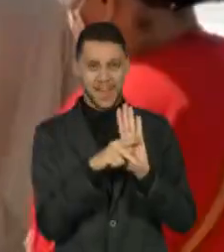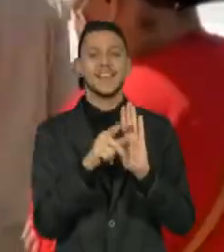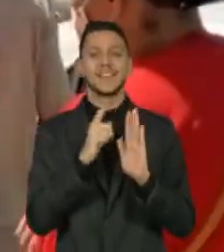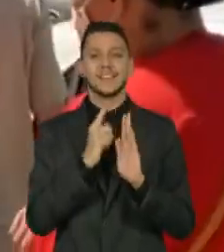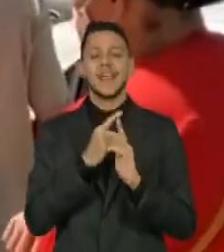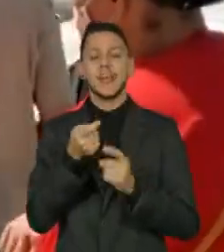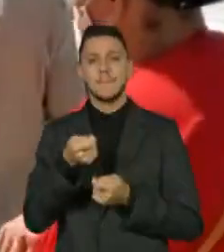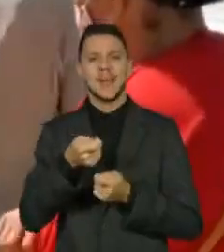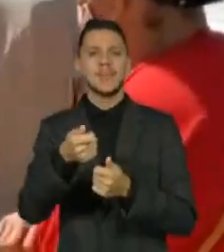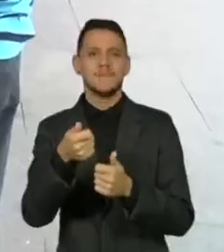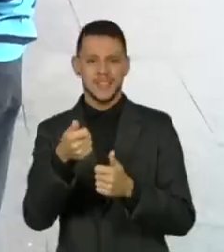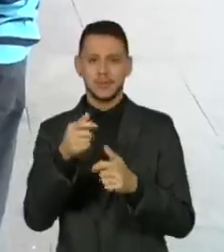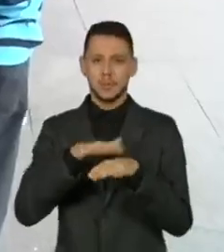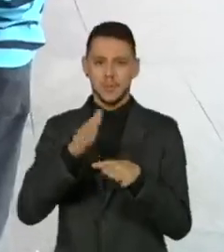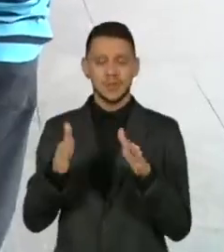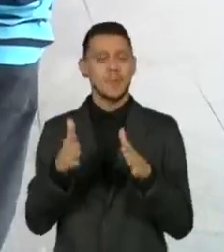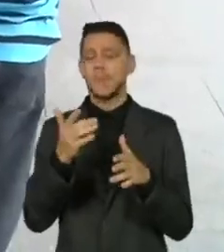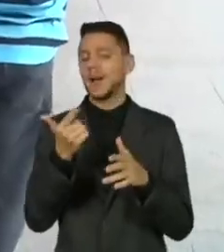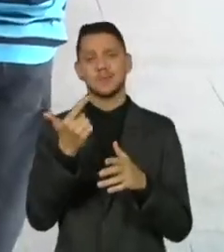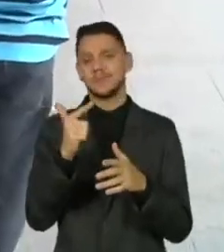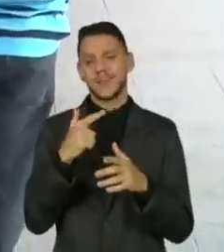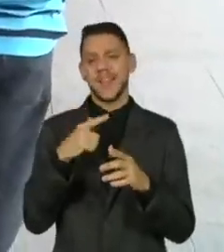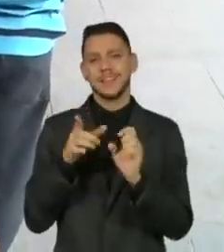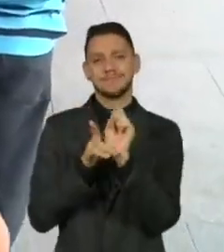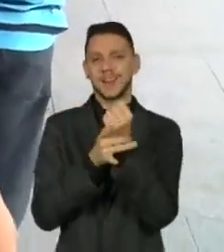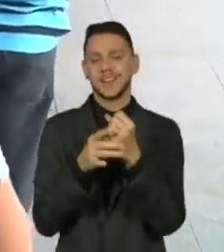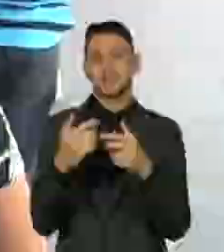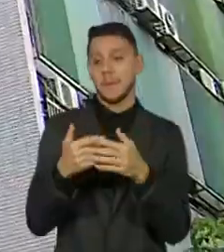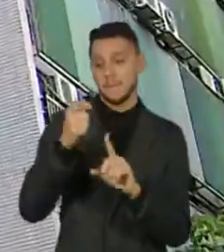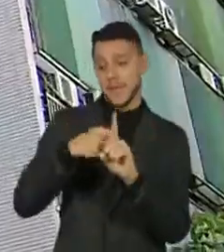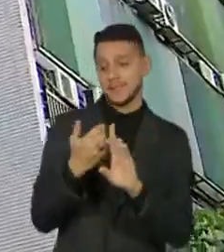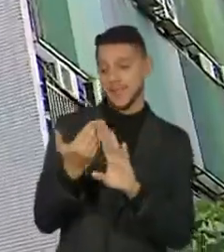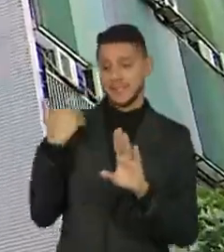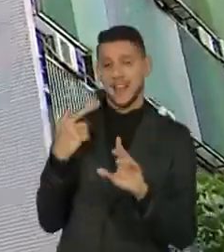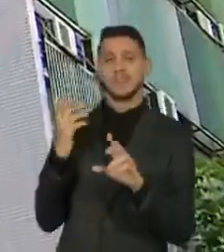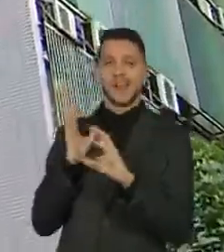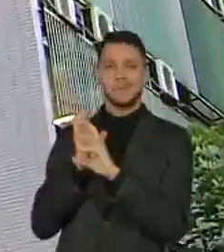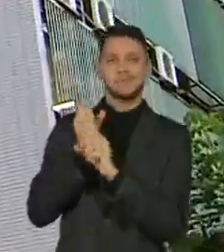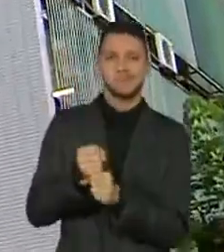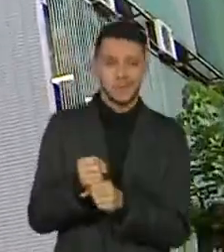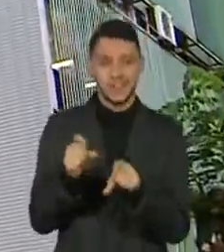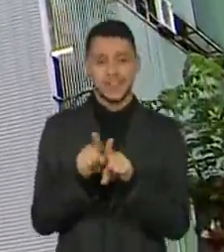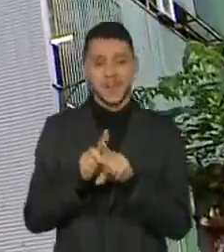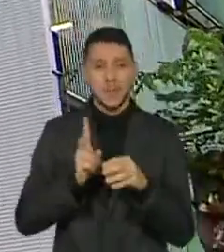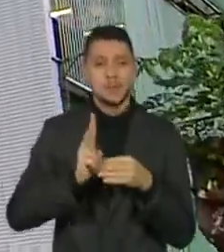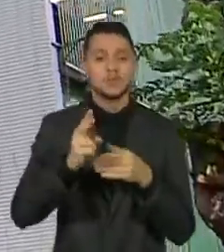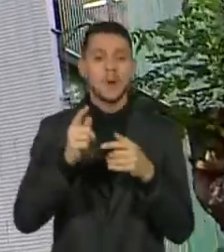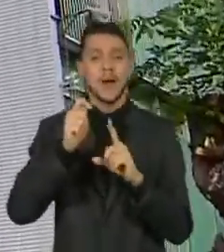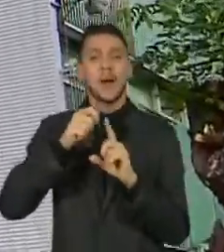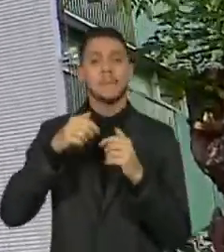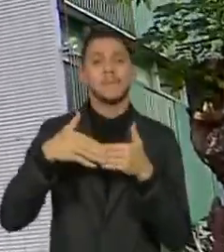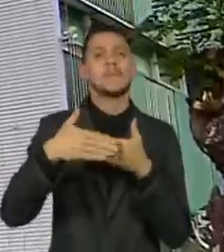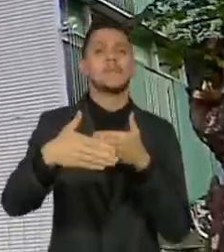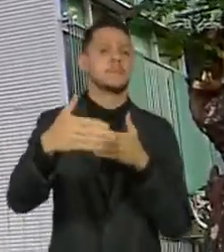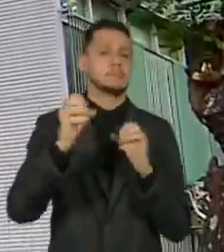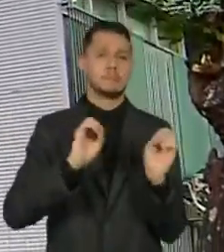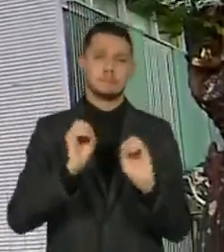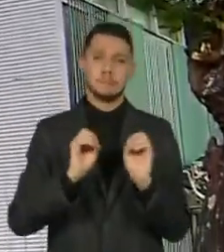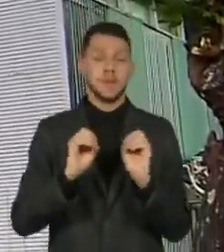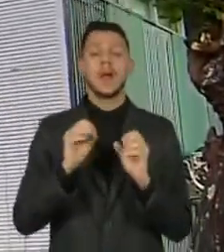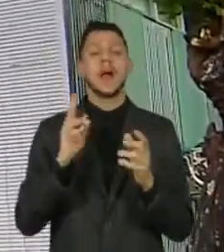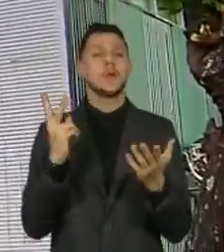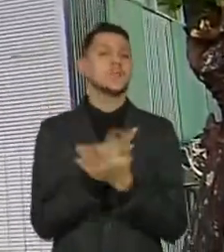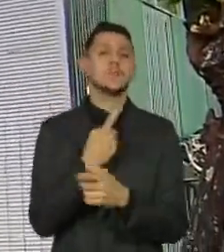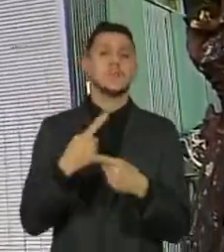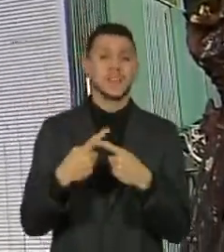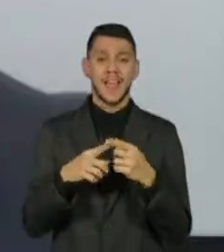garante o retroativo de novembro, nem a continuidade do valor para o ano que vem. Isso aconteceu porque até esta quarta-feira, o governo não tinha de